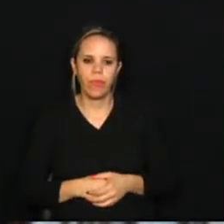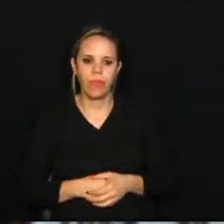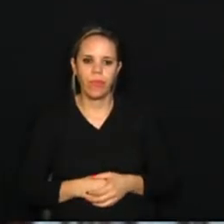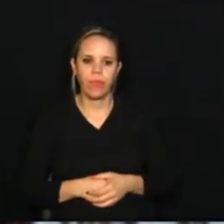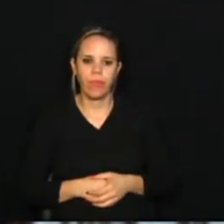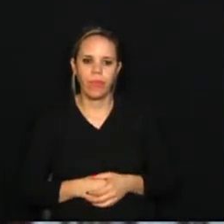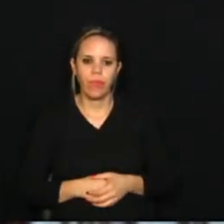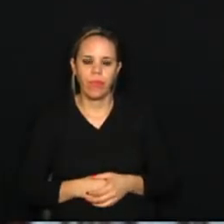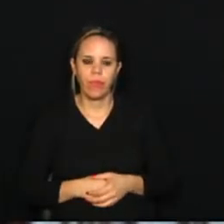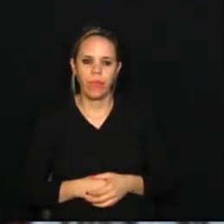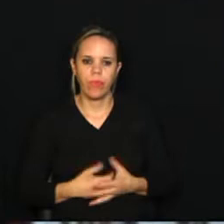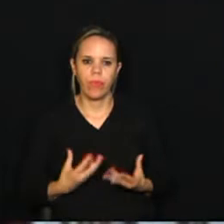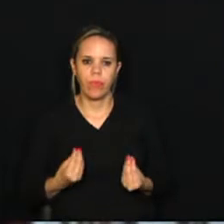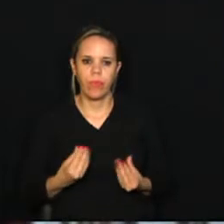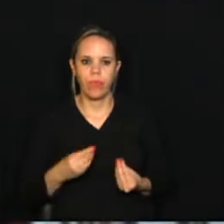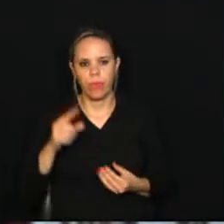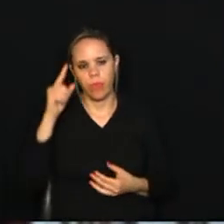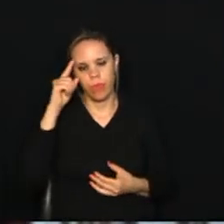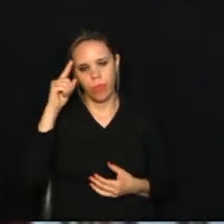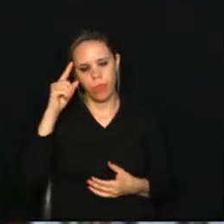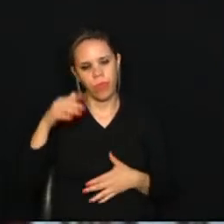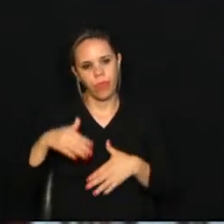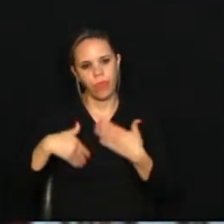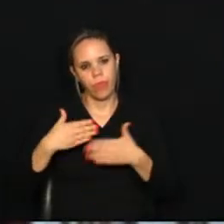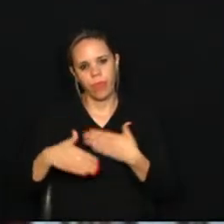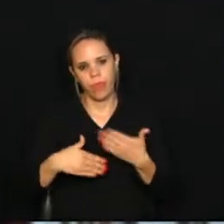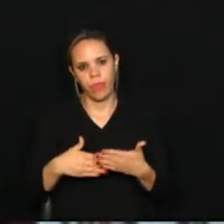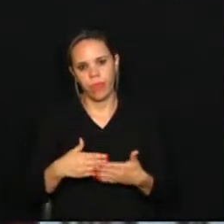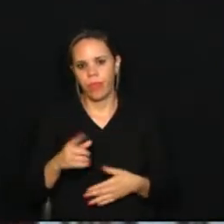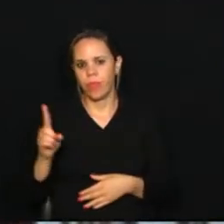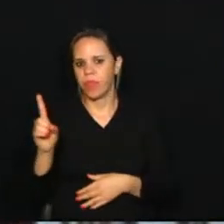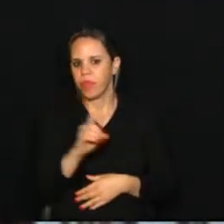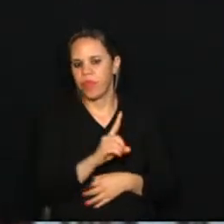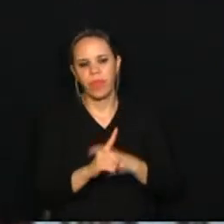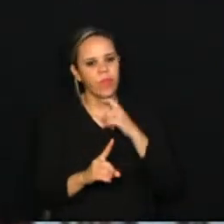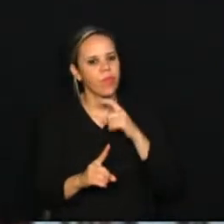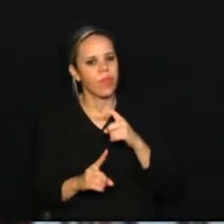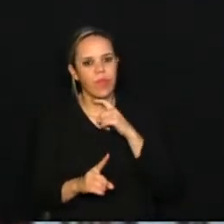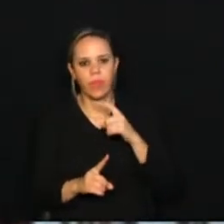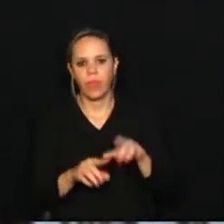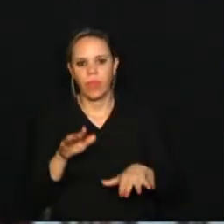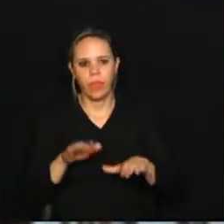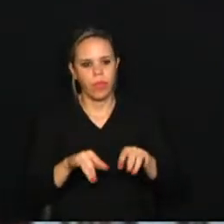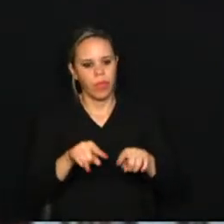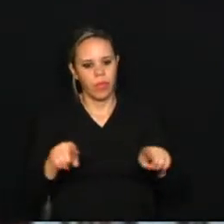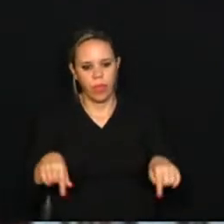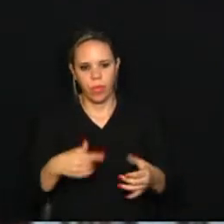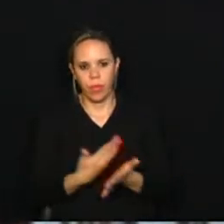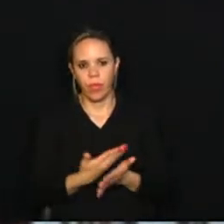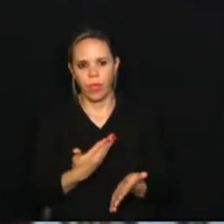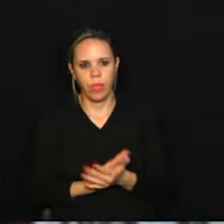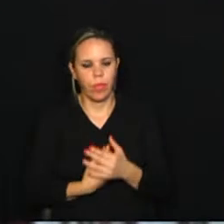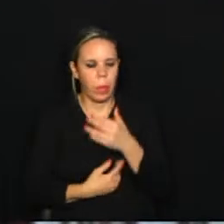há dias em que não aparece ninguém numa determinada sala, né?